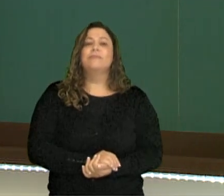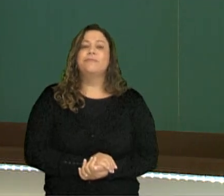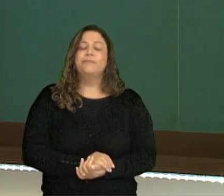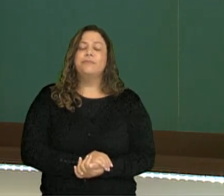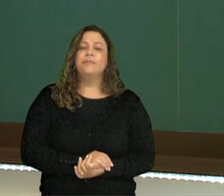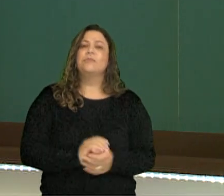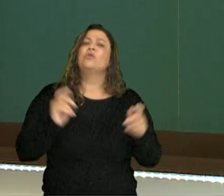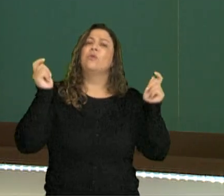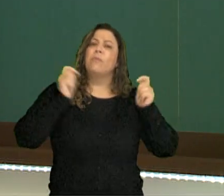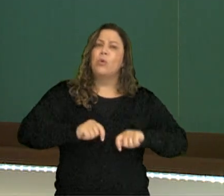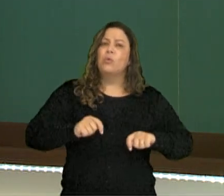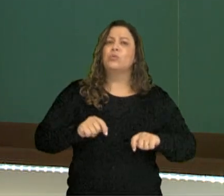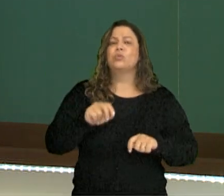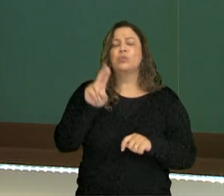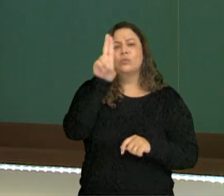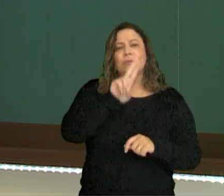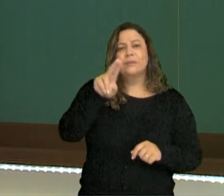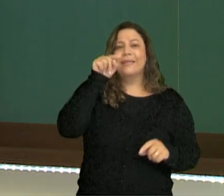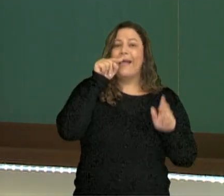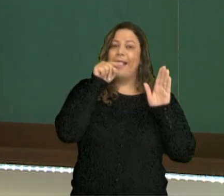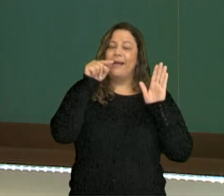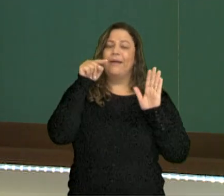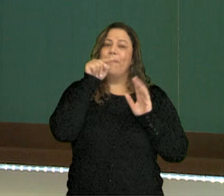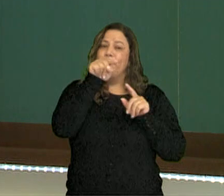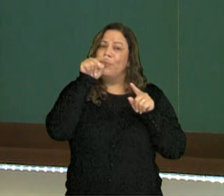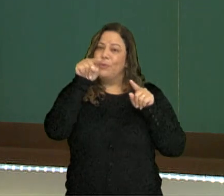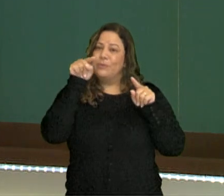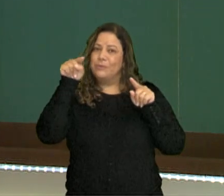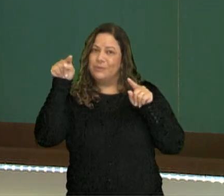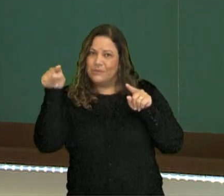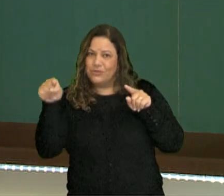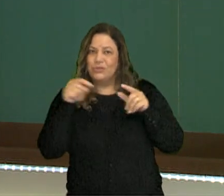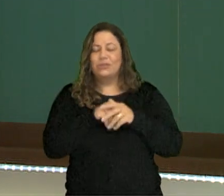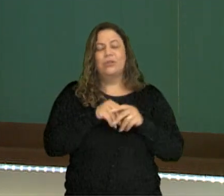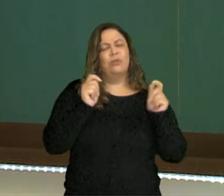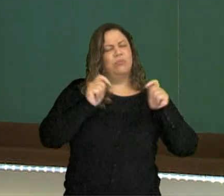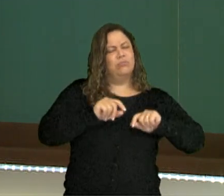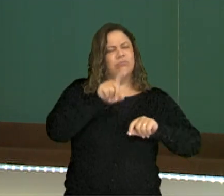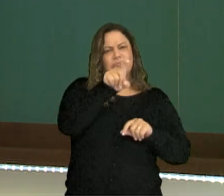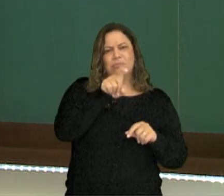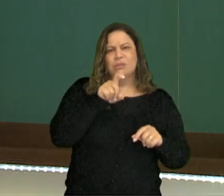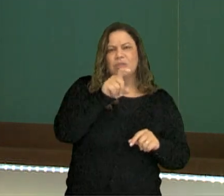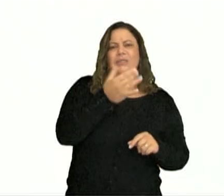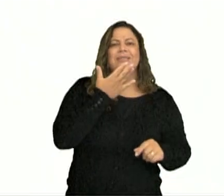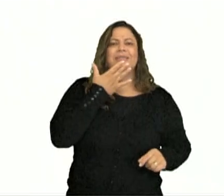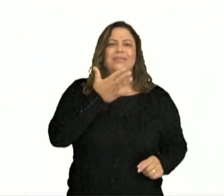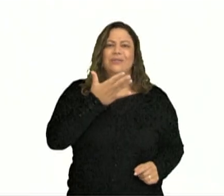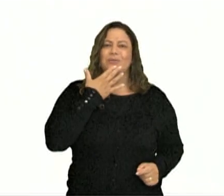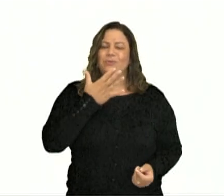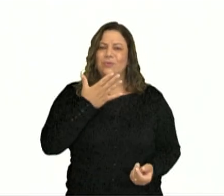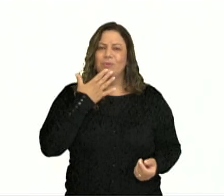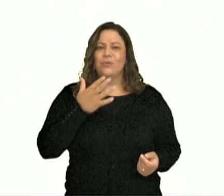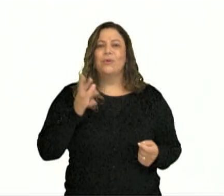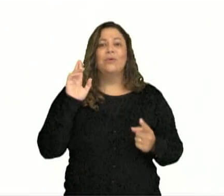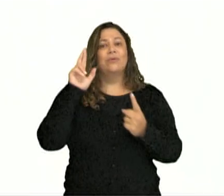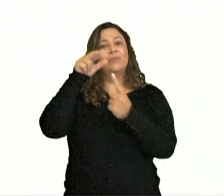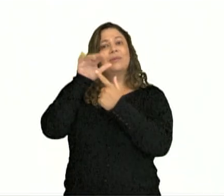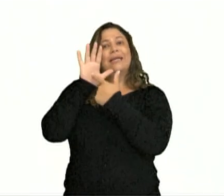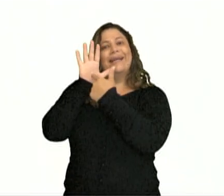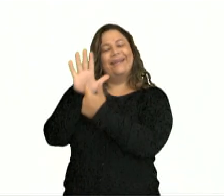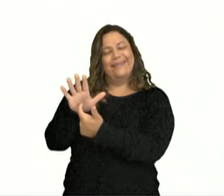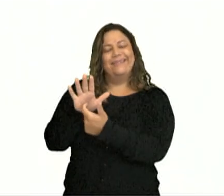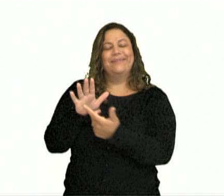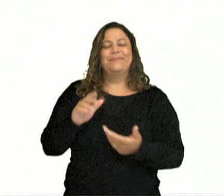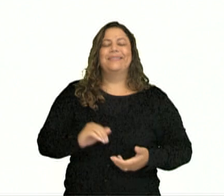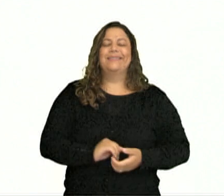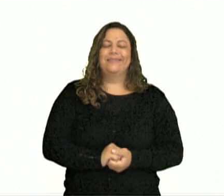posso usar pontinhos, eu posso usar X, eu posso usar cores para representar essa partitura